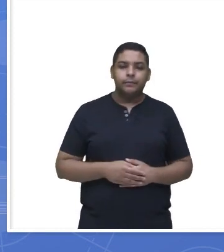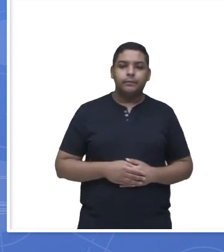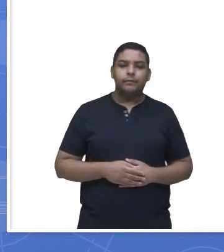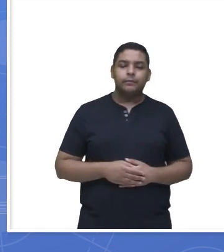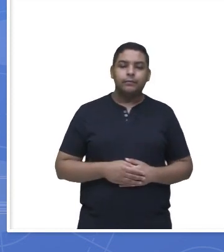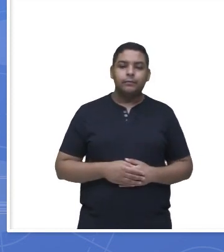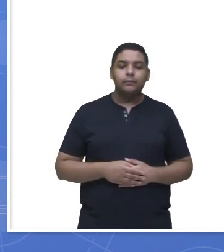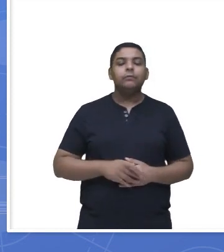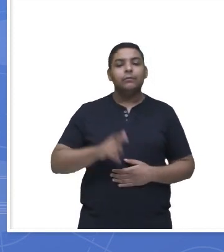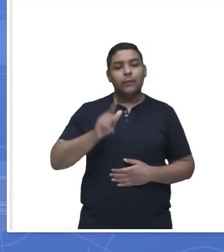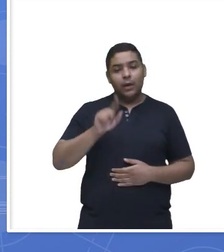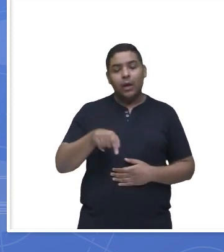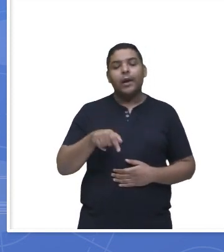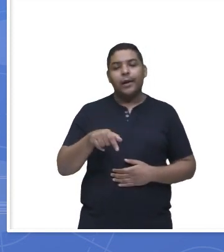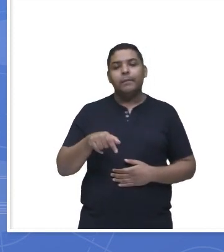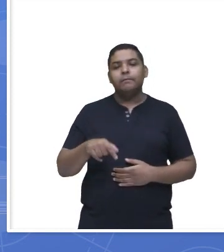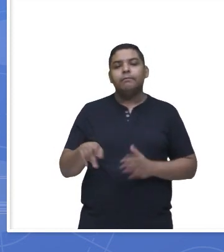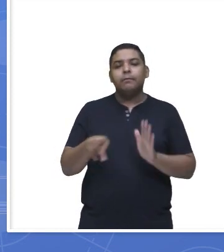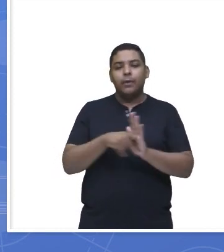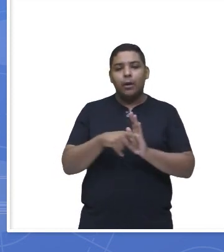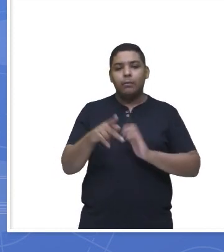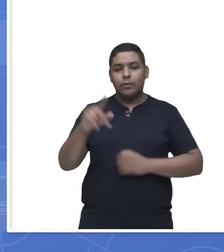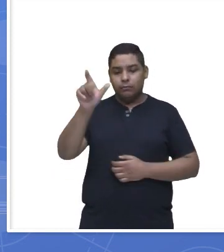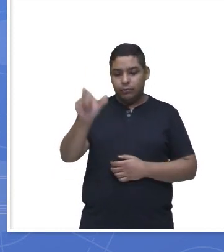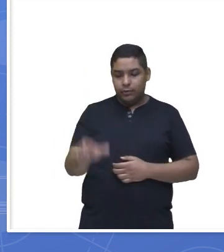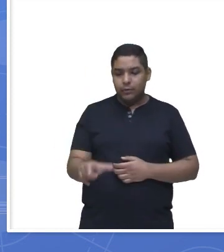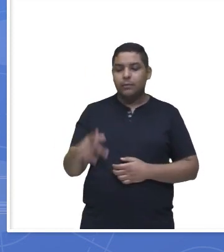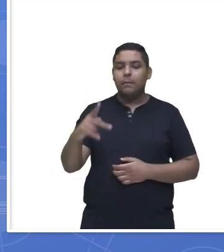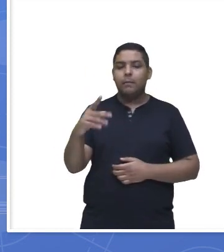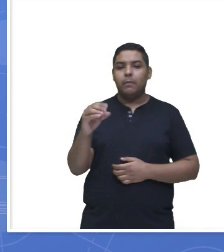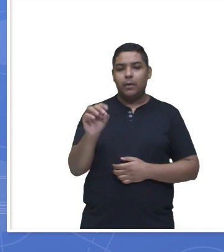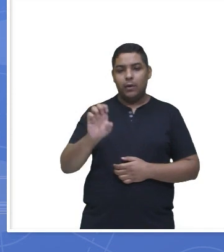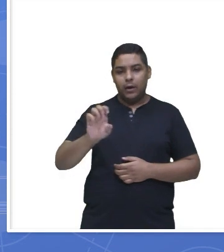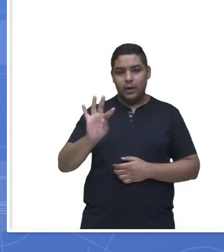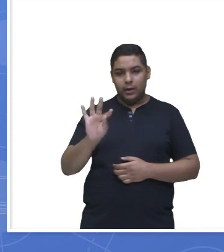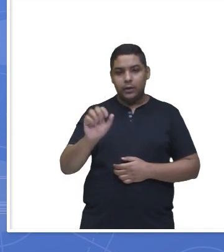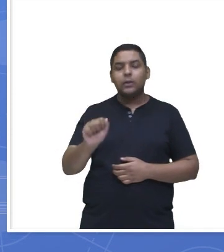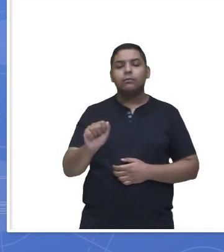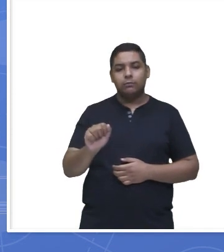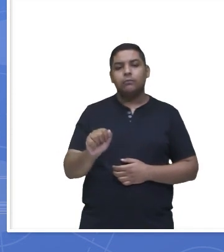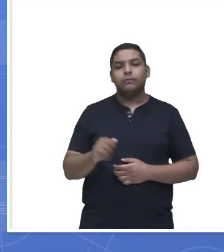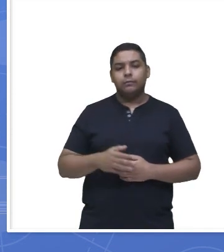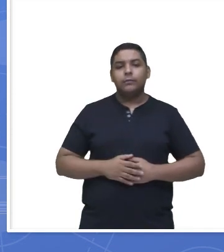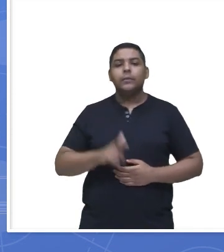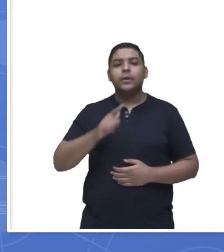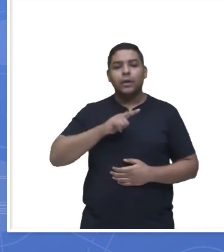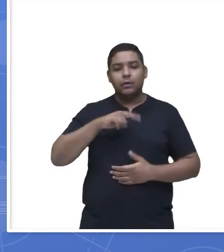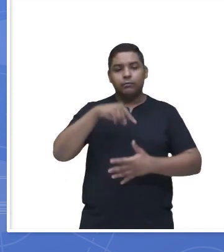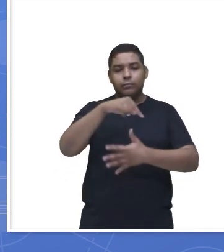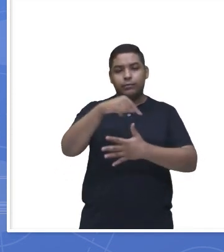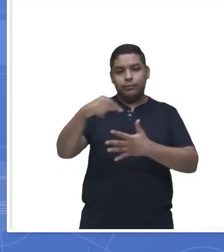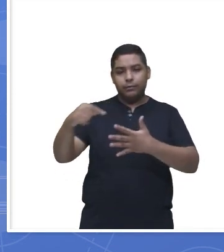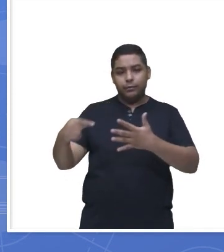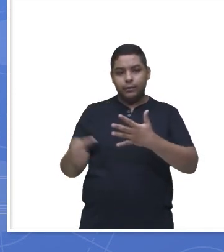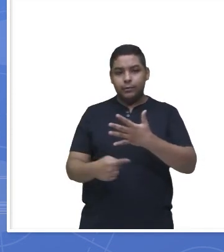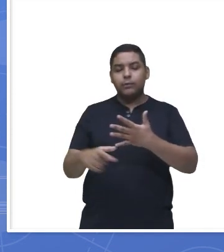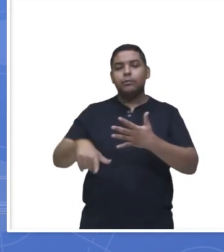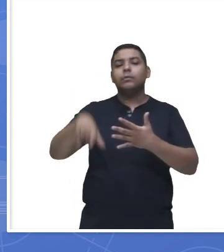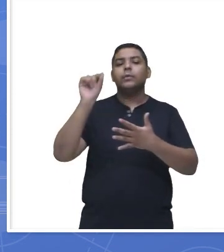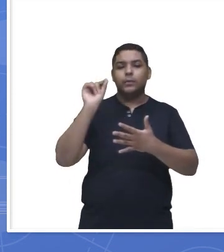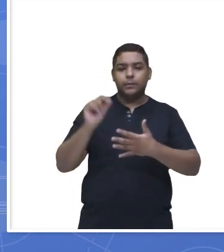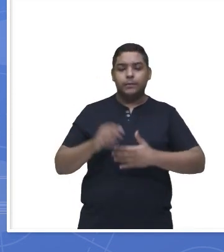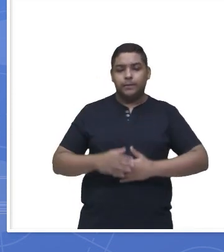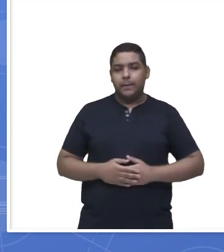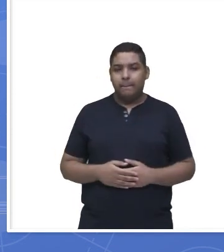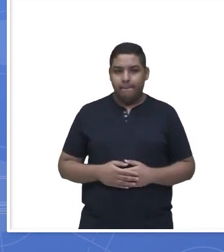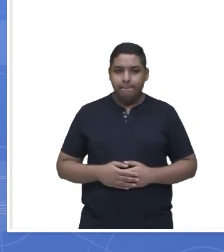um poeta que você ouvirá muito sobre ele e nós temos algumas opções. Vale também